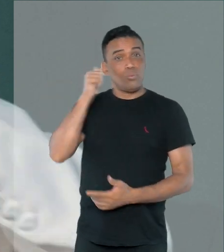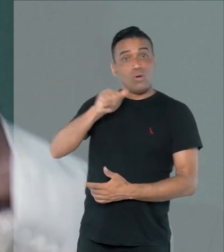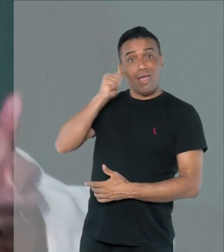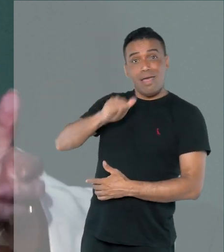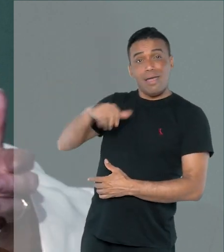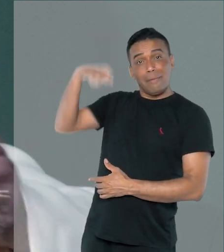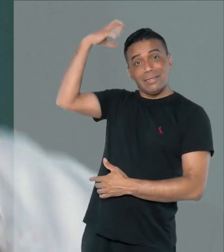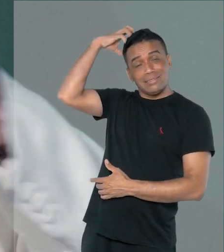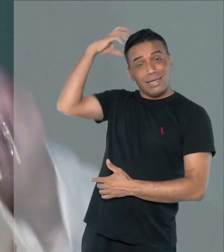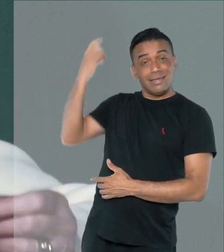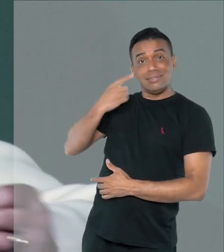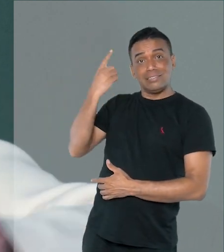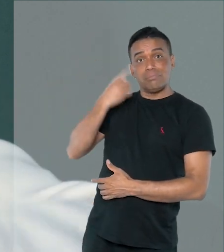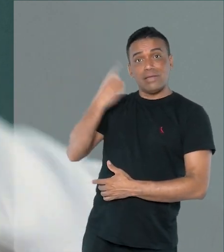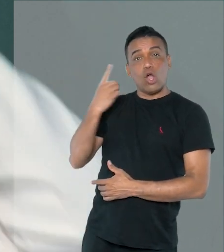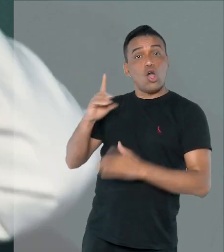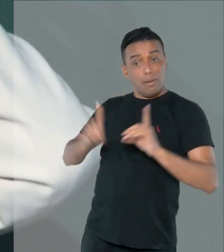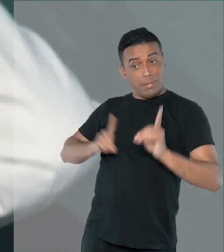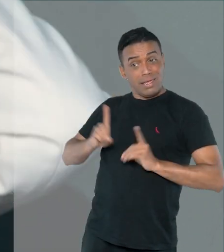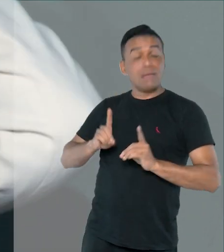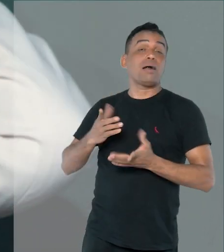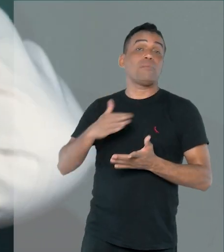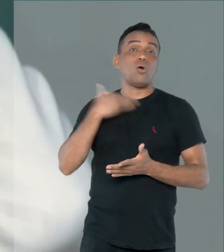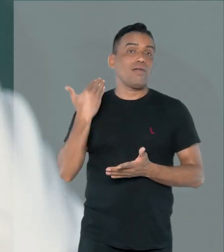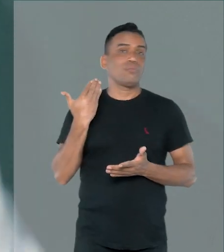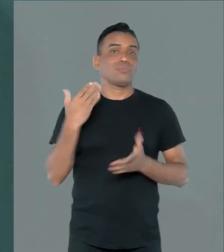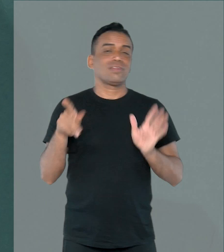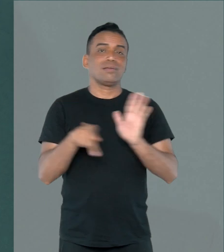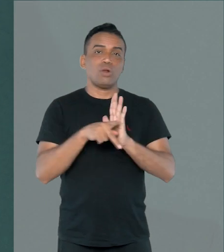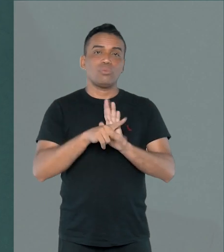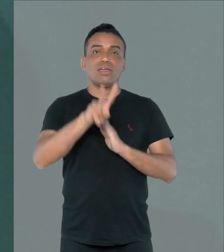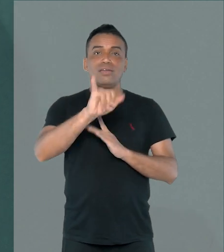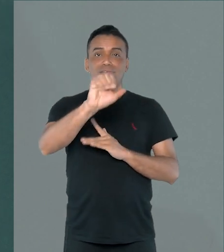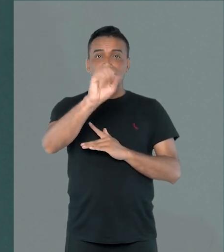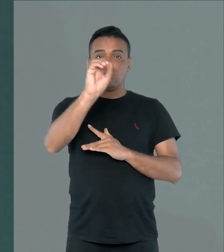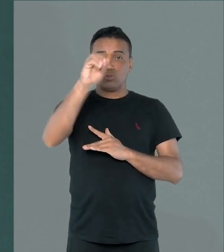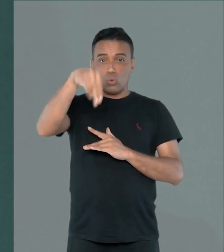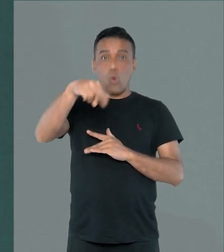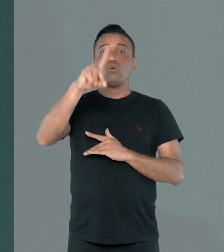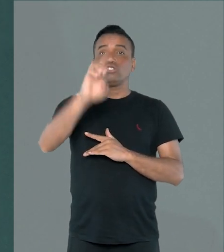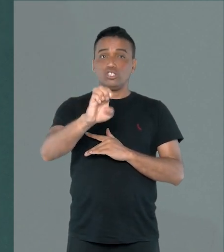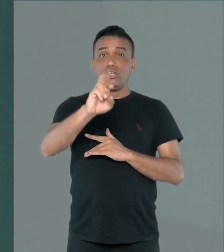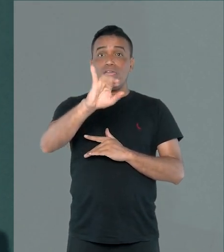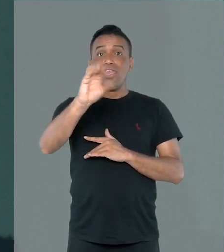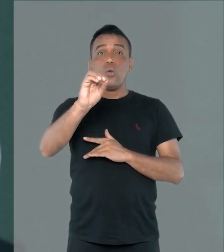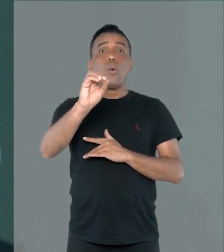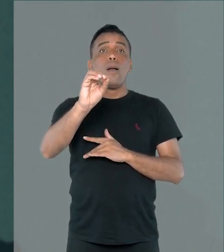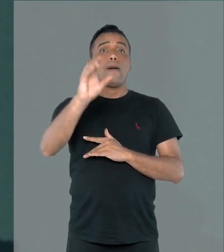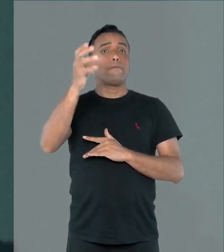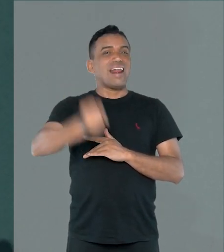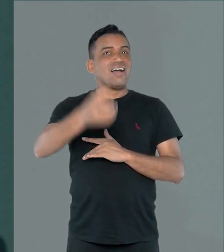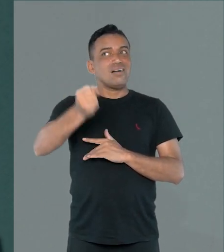e também do Visconde de Rio Branco, que vai vê-lo lá no velório. Quer dizer, é você entrar na intimidade das pessoas. Mas não é porque